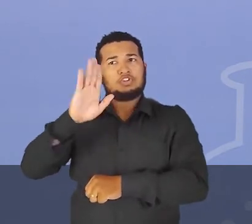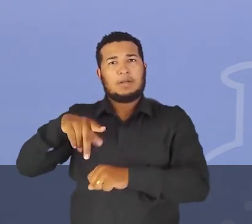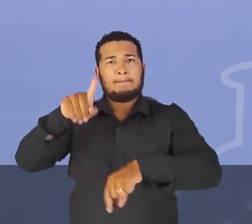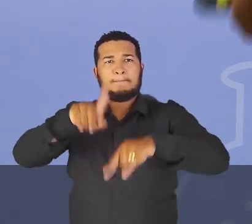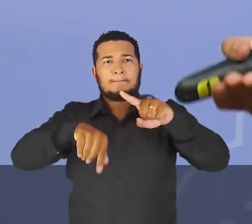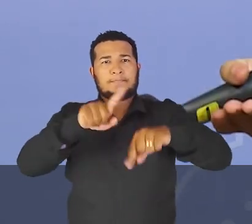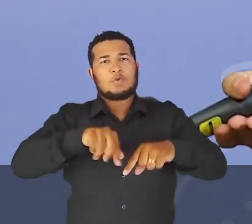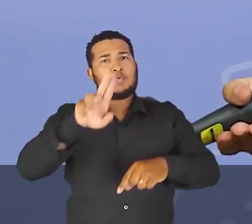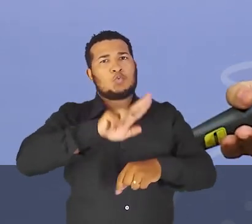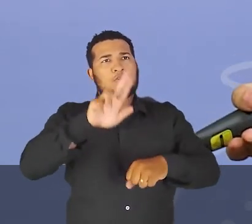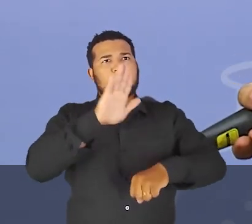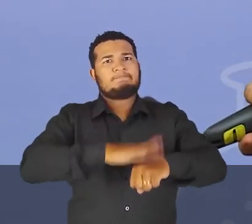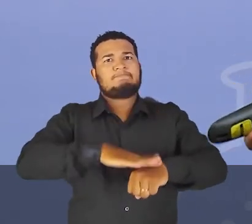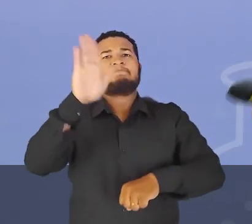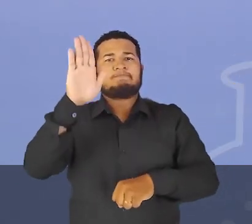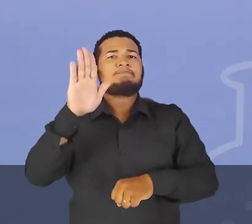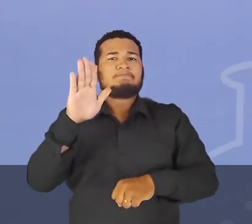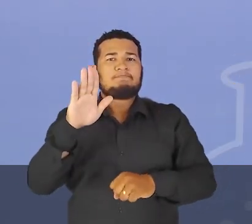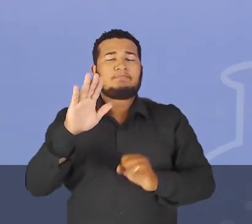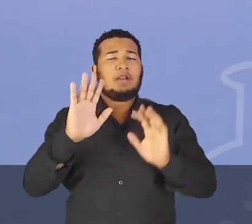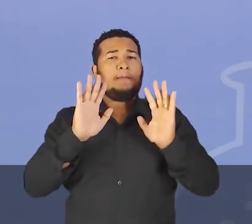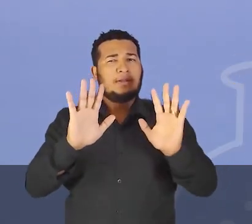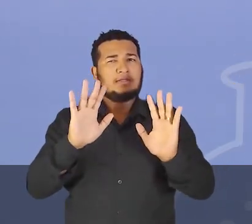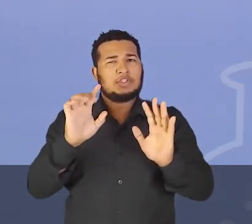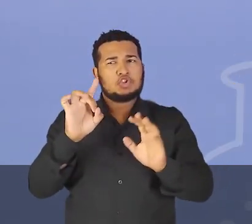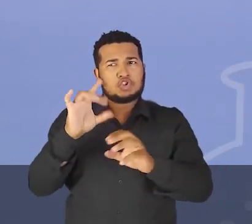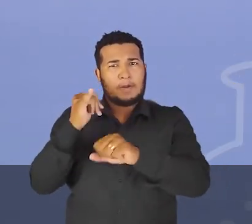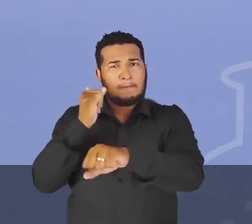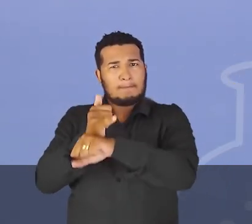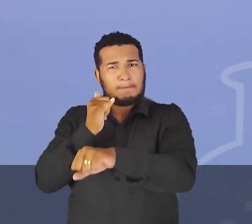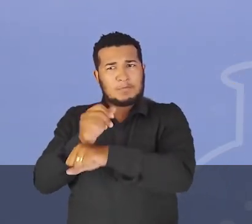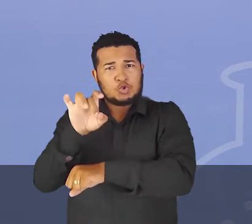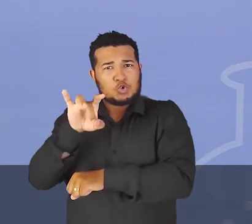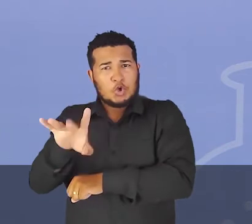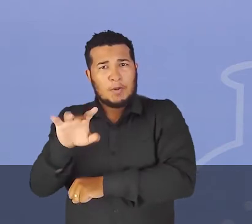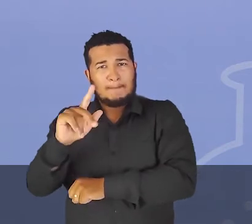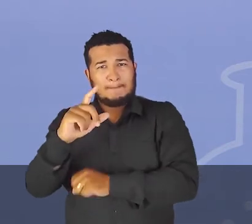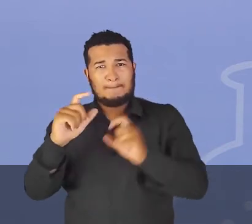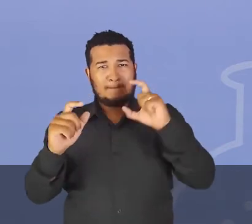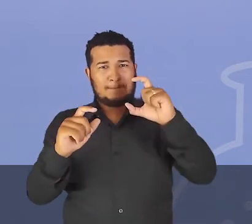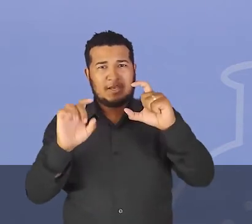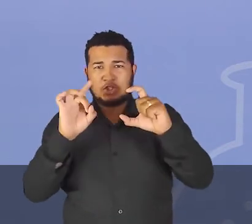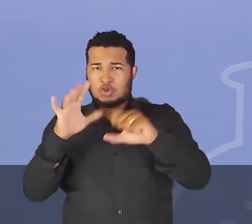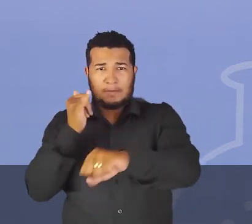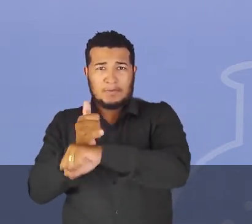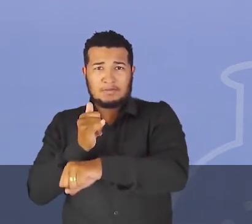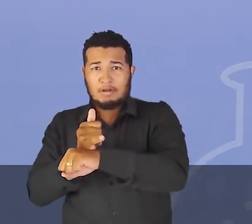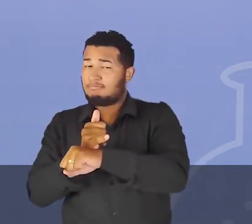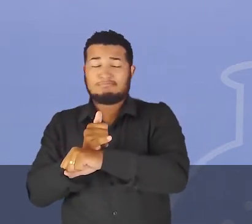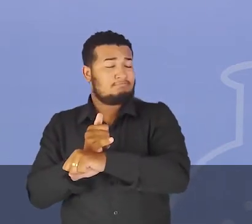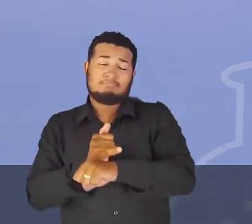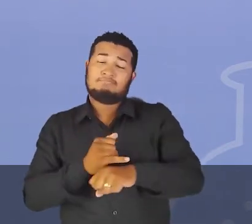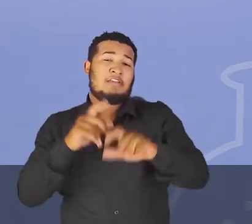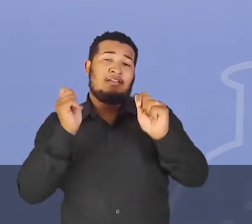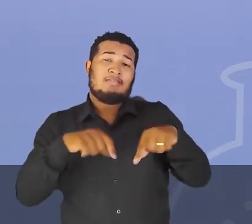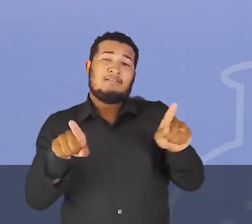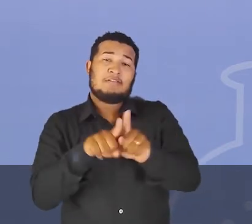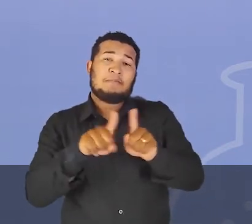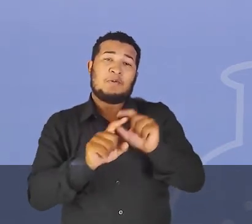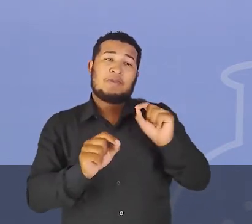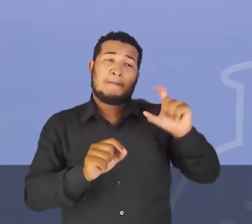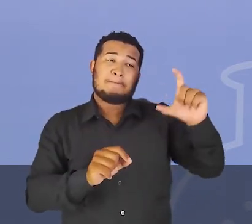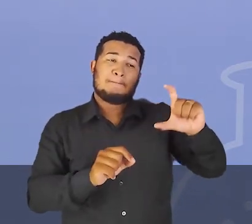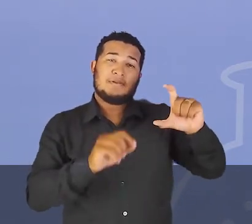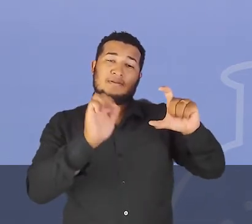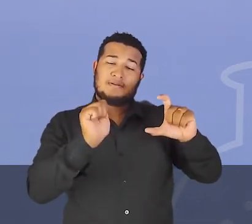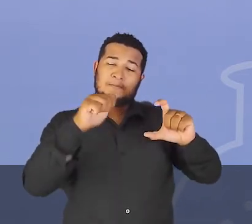mais utilizados na fabricação das pilhas. Mas só existe pilha de metal? Não, tá? Pode ter pilha de ametal também, mas os metais